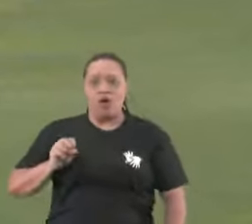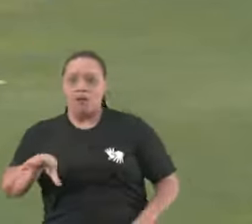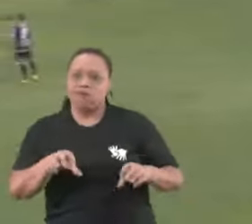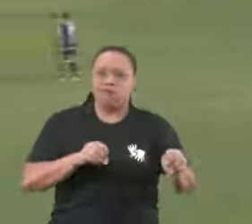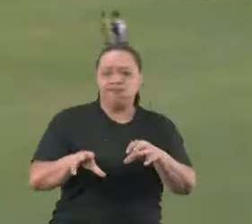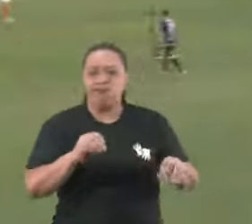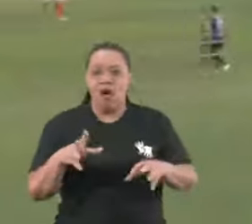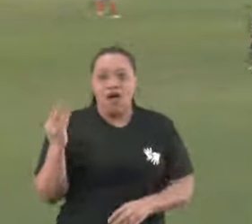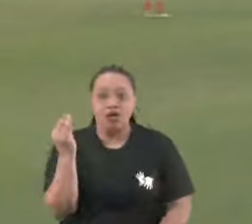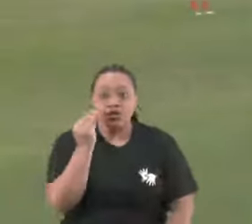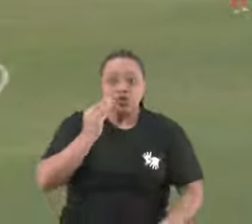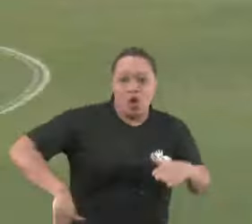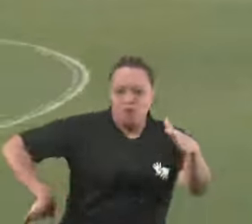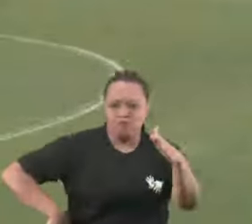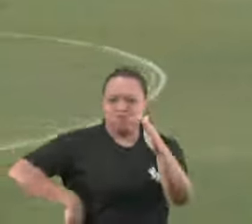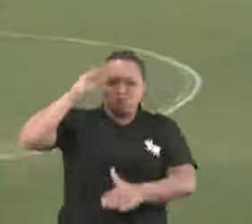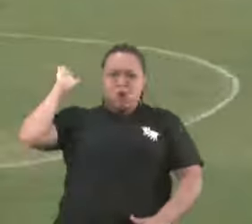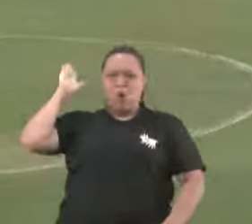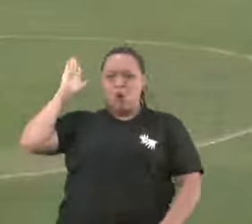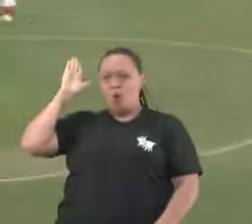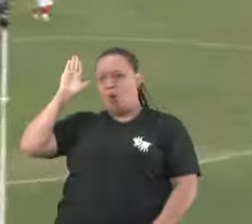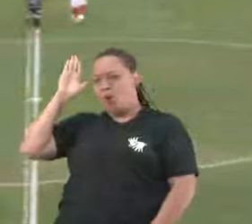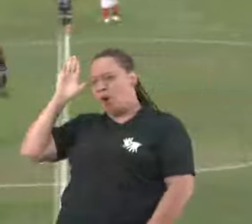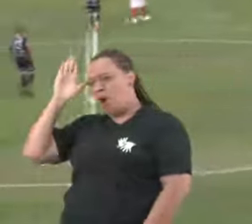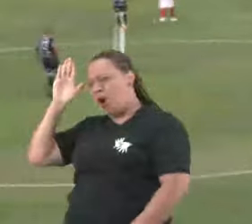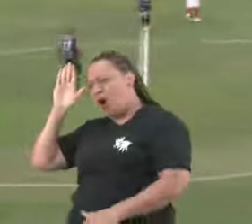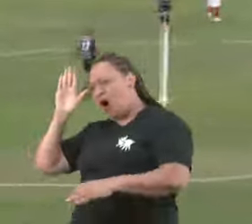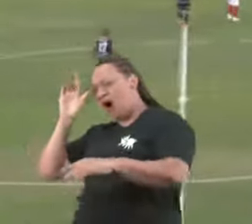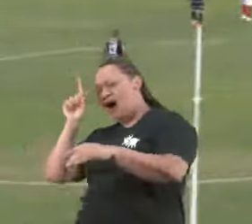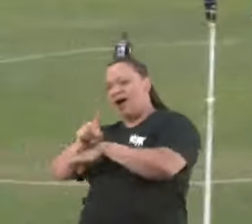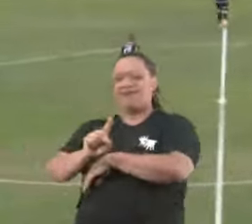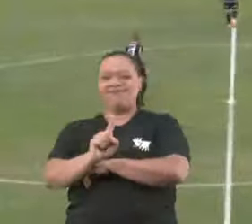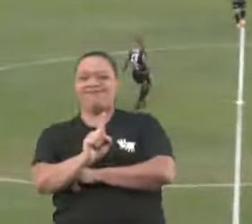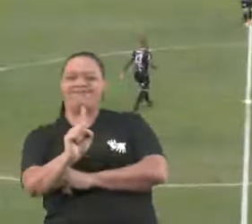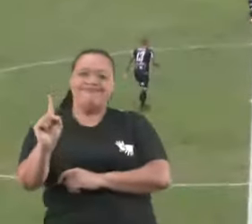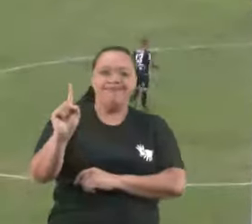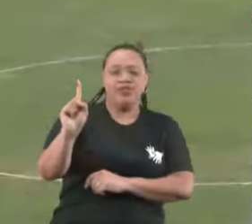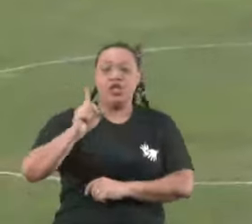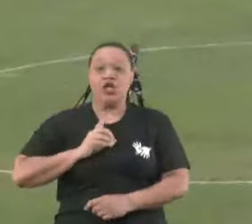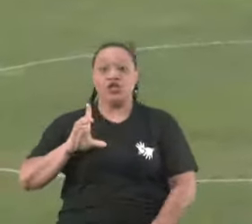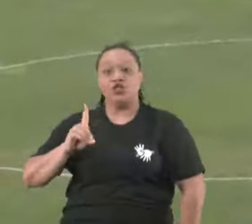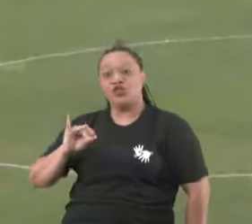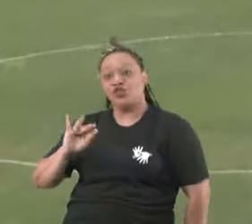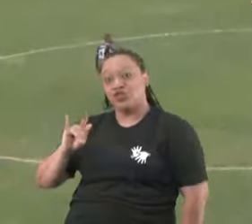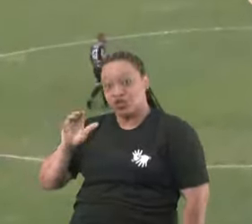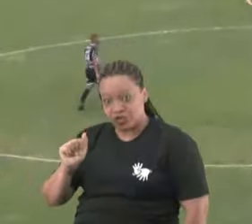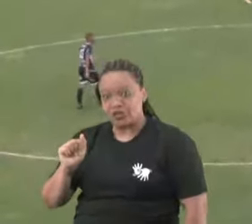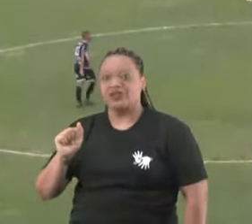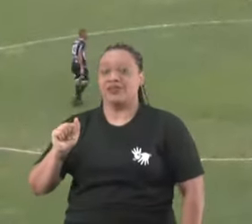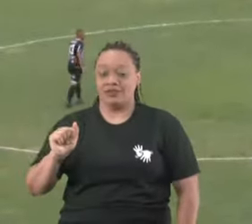Tem a chance do chute na tentativa do Wesley, a bola desvia na marcação. Sobra com o Didira.